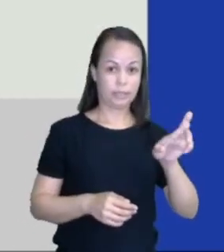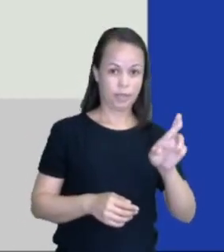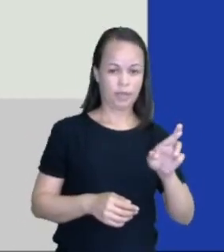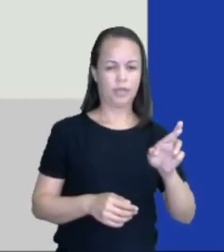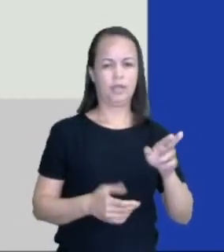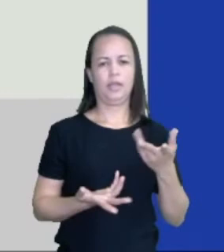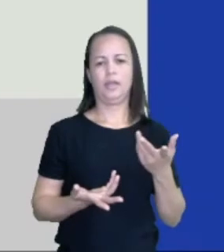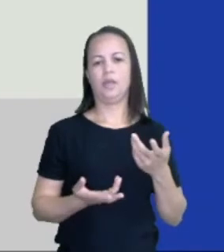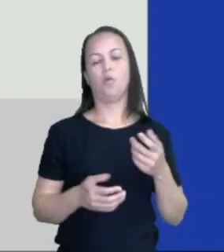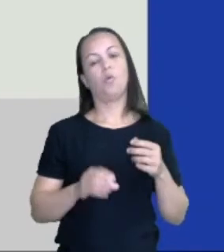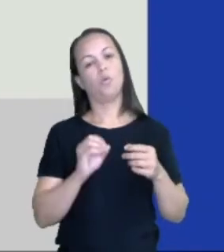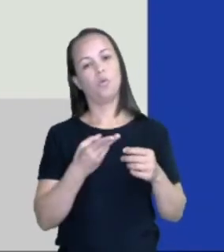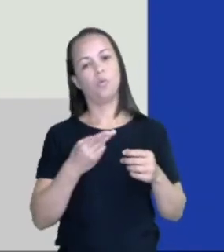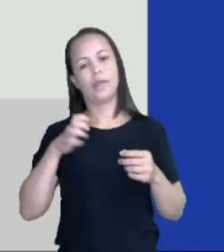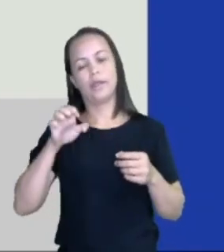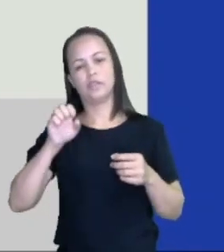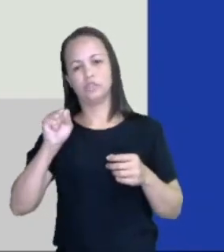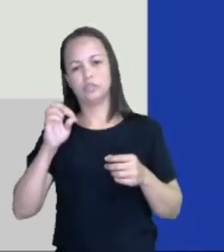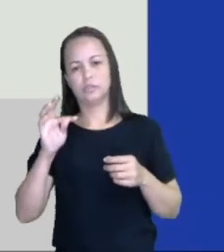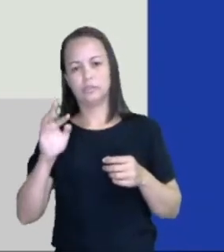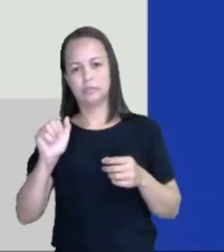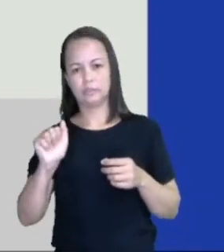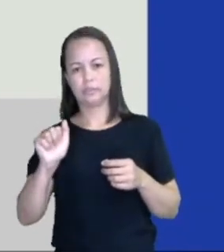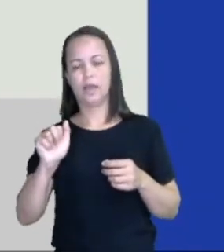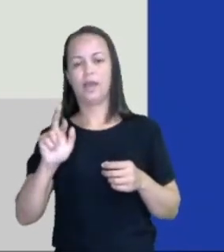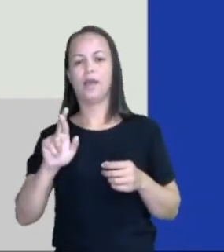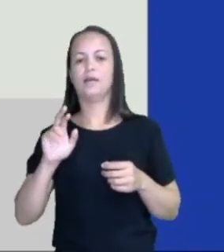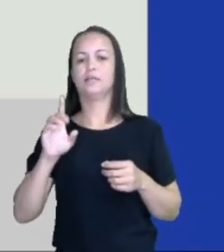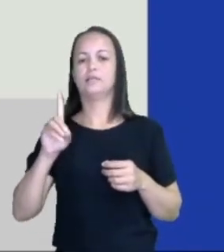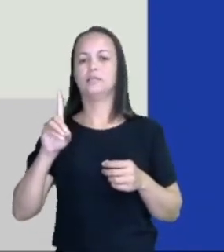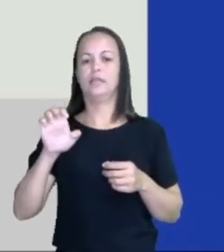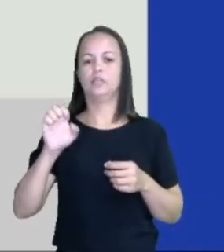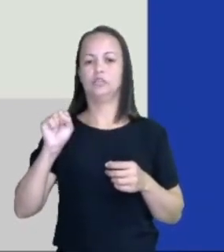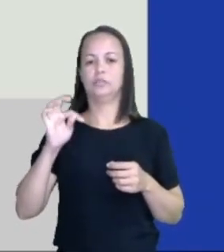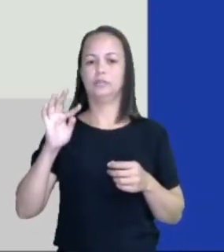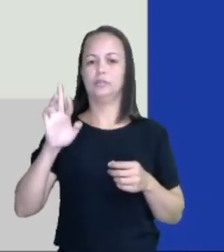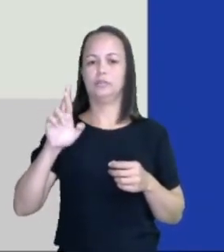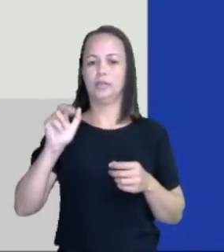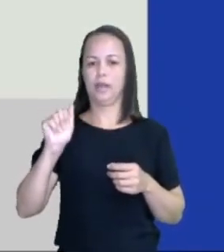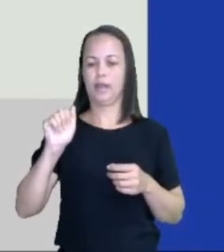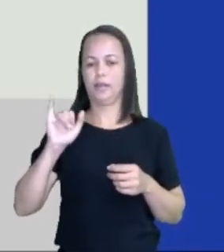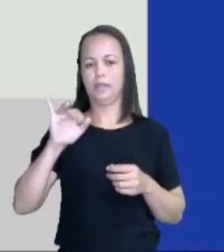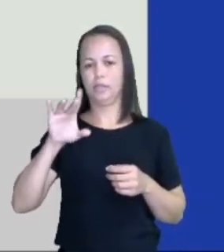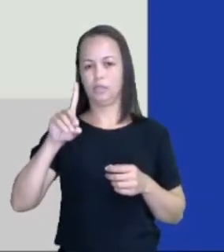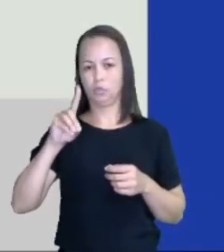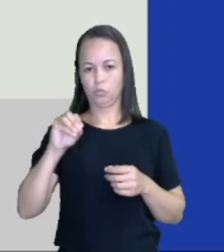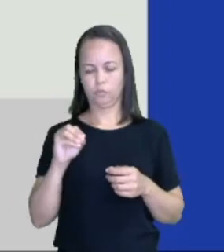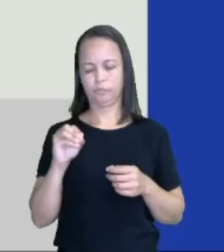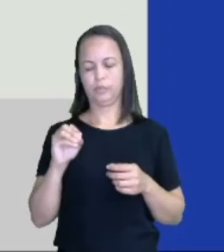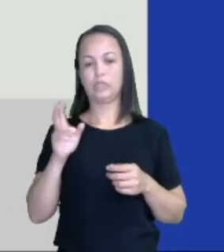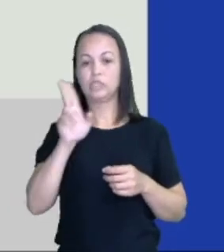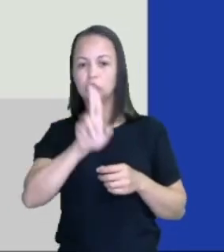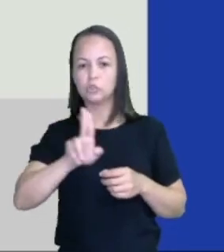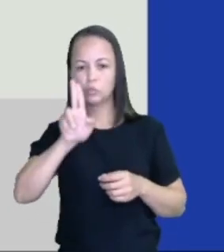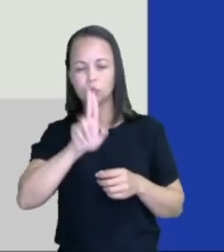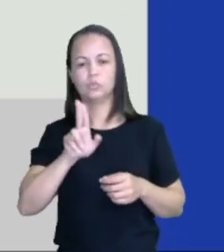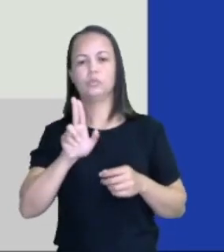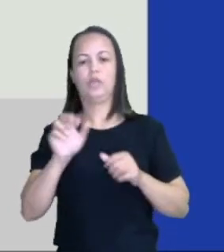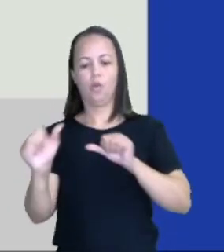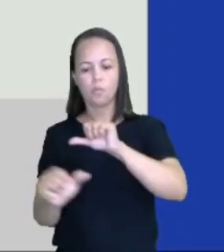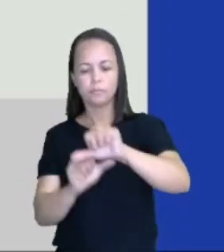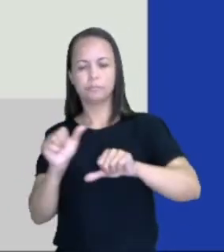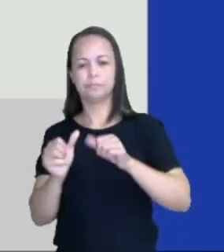a gente modifica o sentido daquilo que a gente está dizendo. Vamos ver mais um